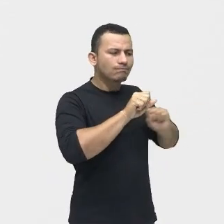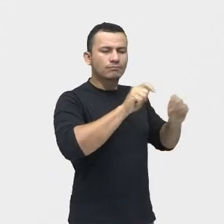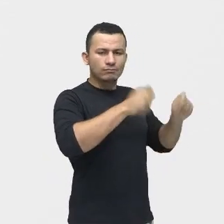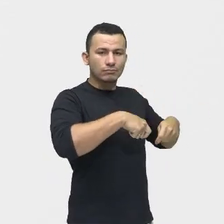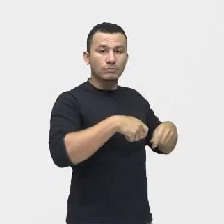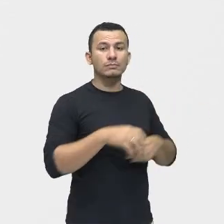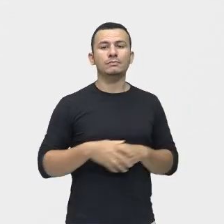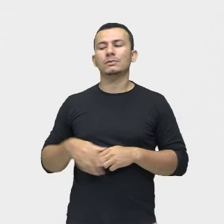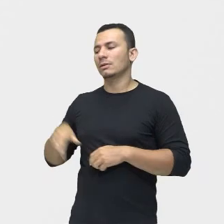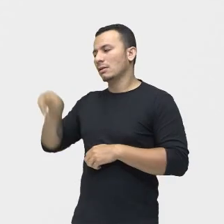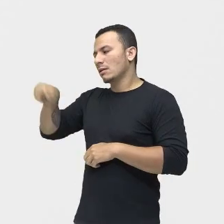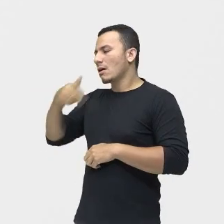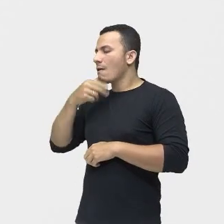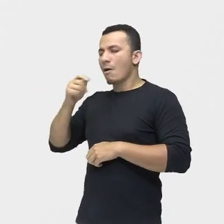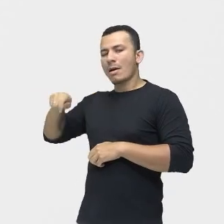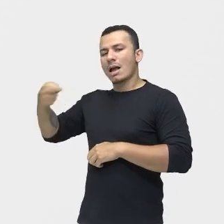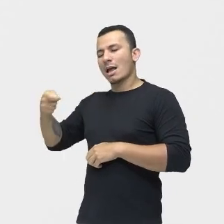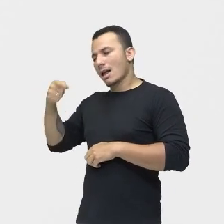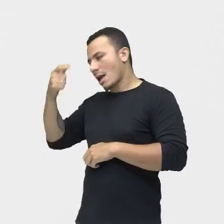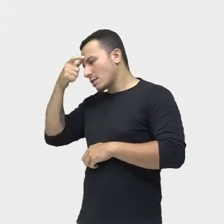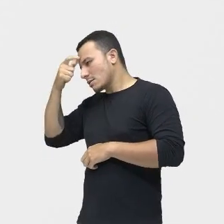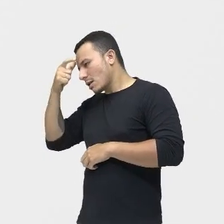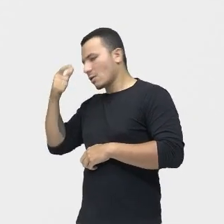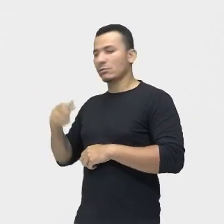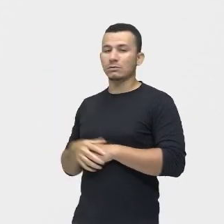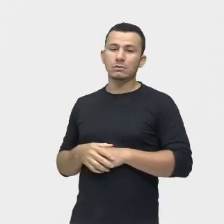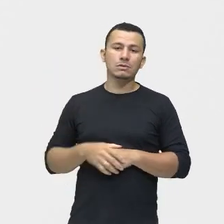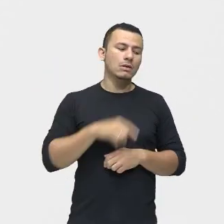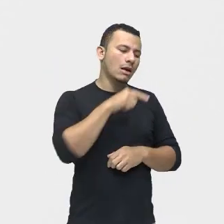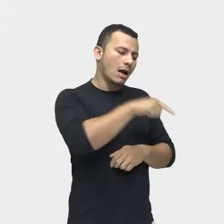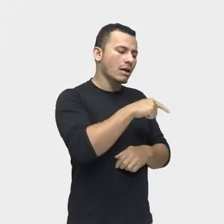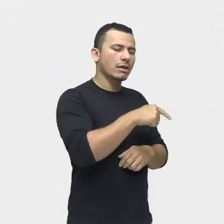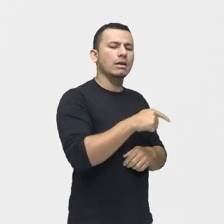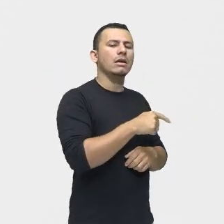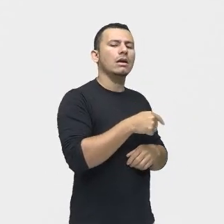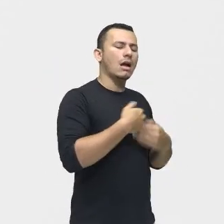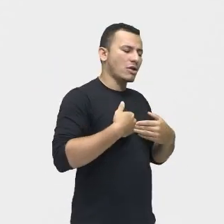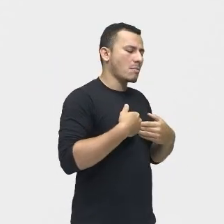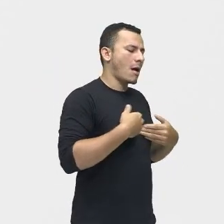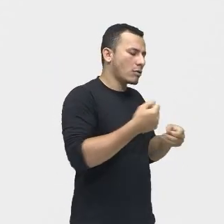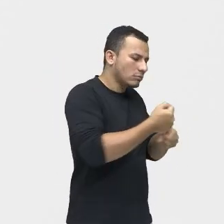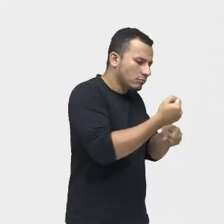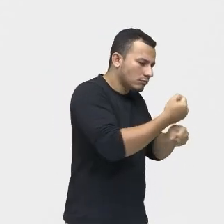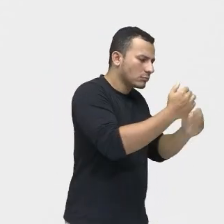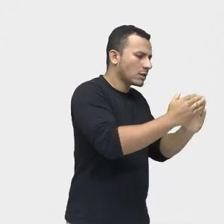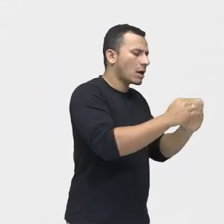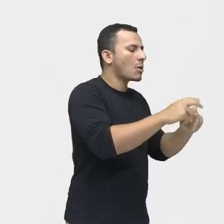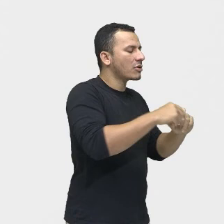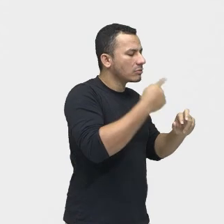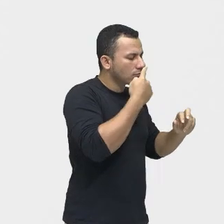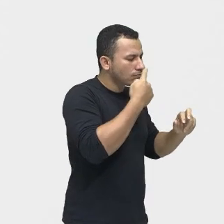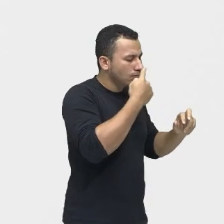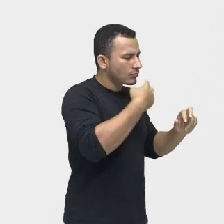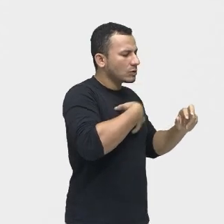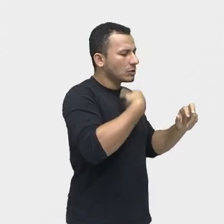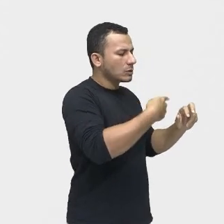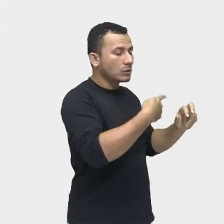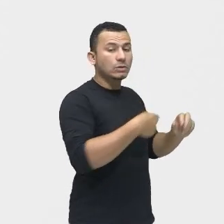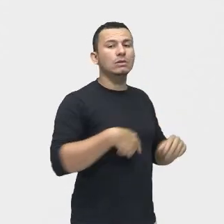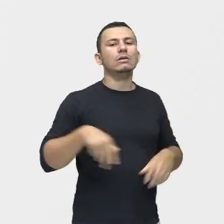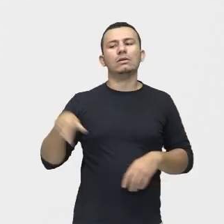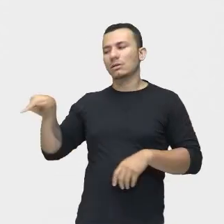animal constrói a sua casa guiado pelo instinto, enquanto o ser humano é guiado